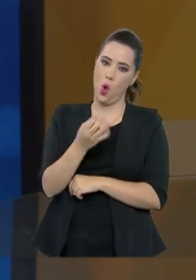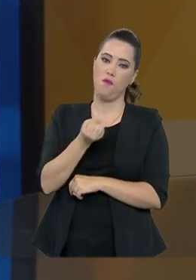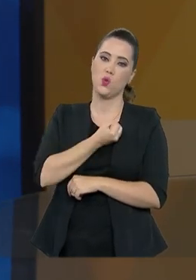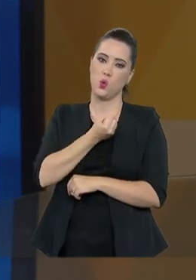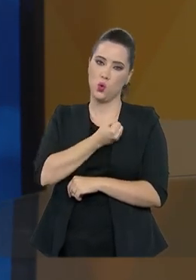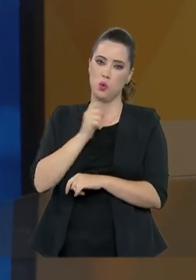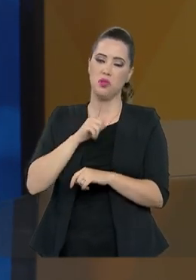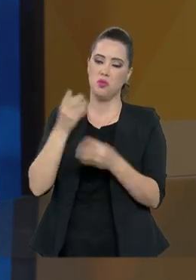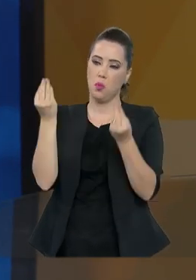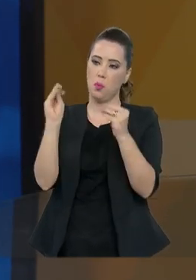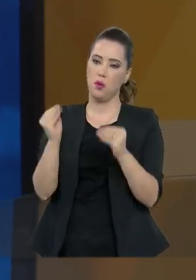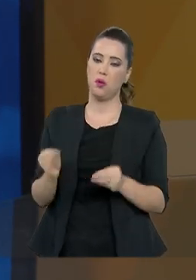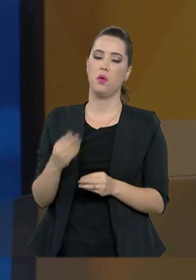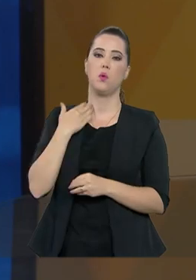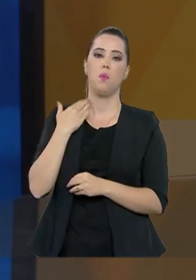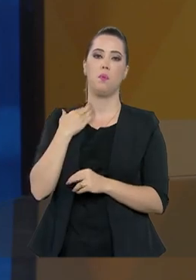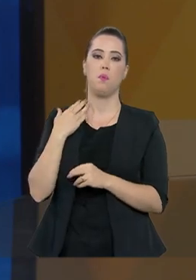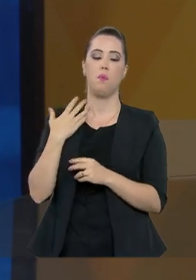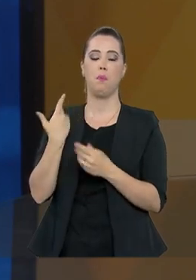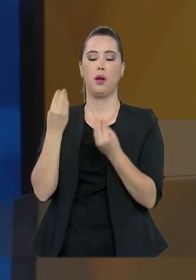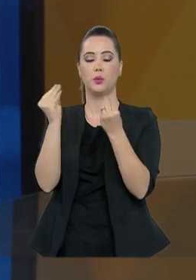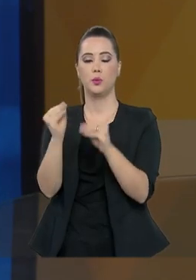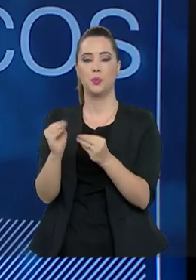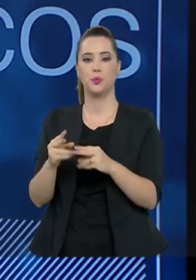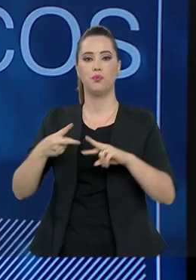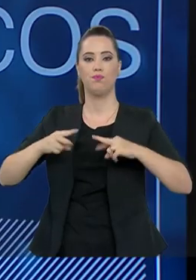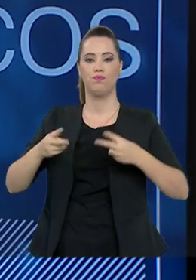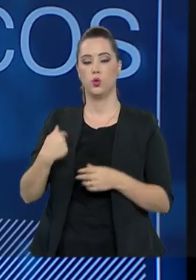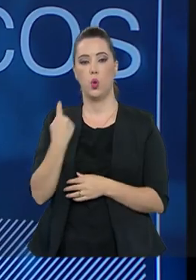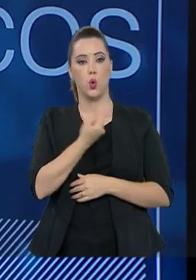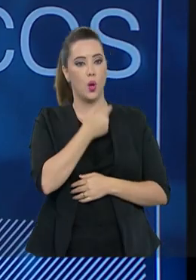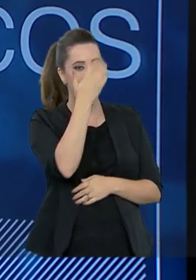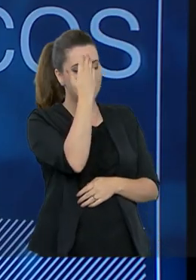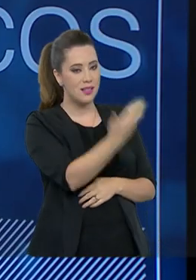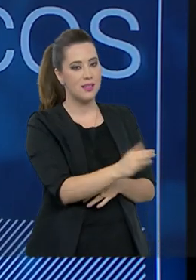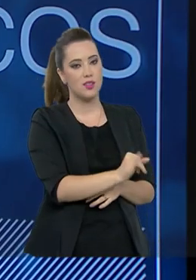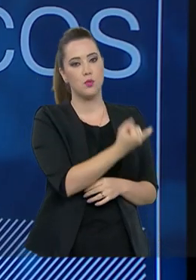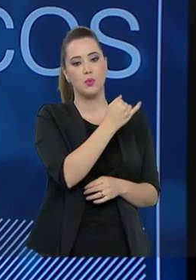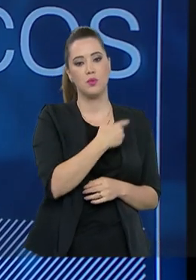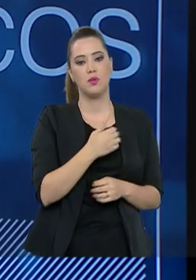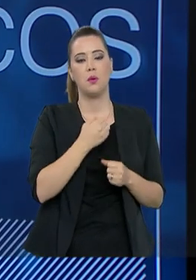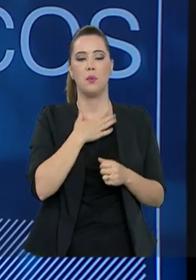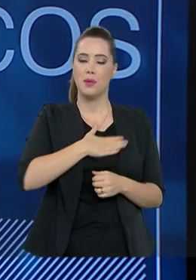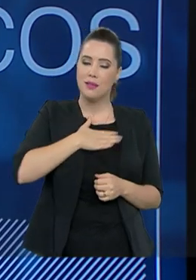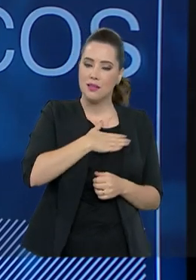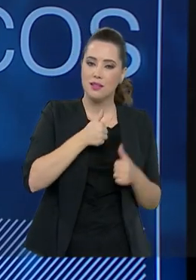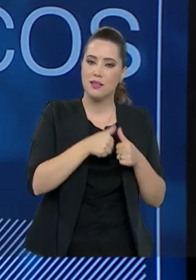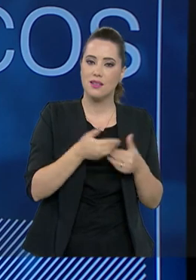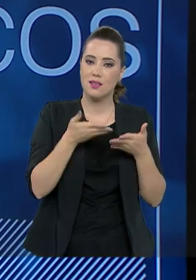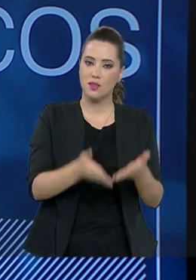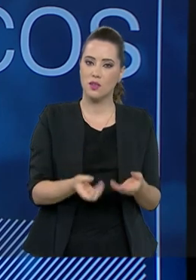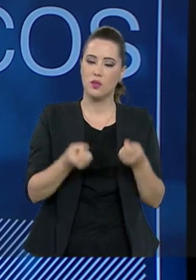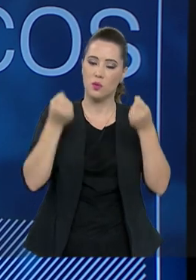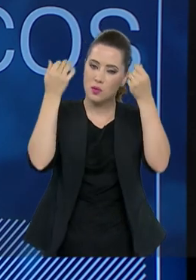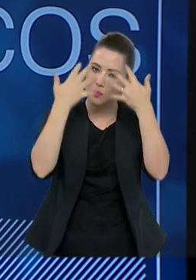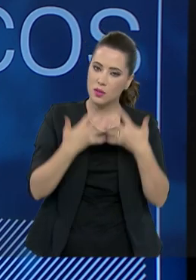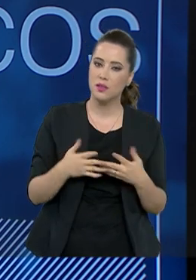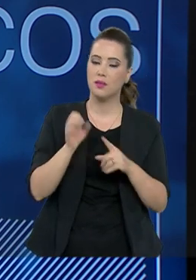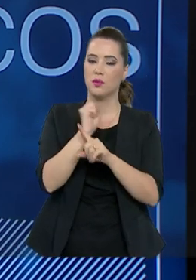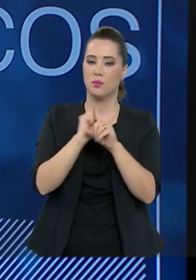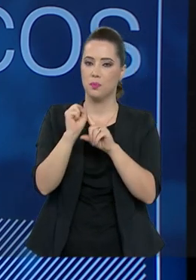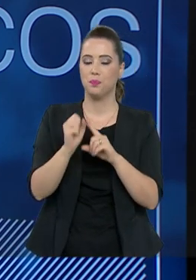forem computados aí no Banco Nacional de Perfis Genéticos. Nós que agradecemos a oportunidade, um grande prazer estar aqui dando esses esclarecimentos